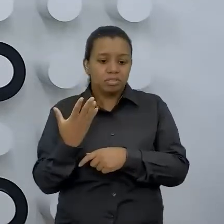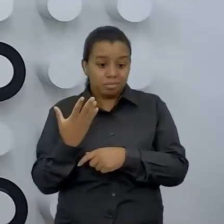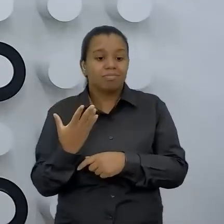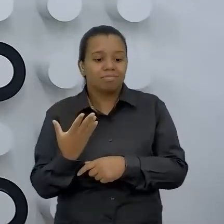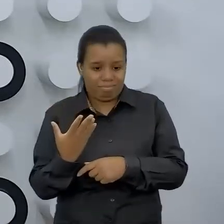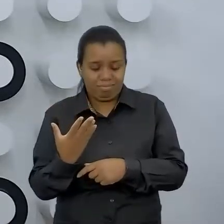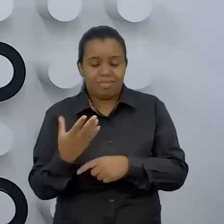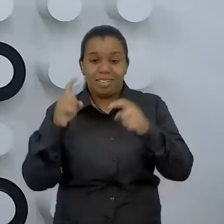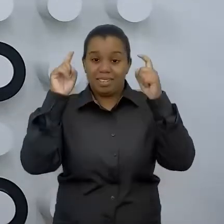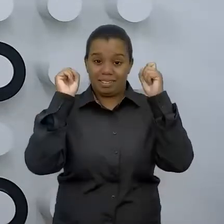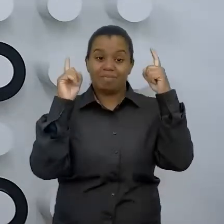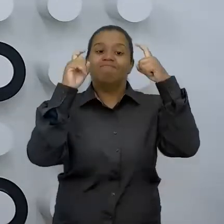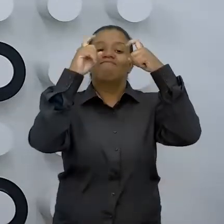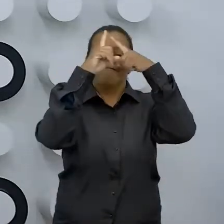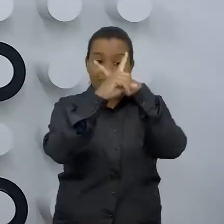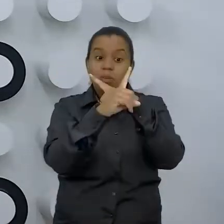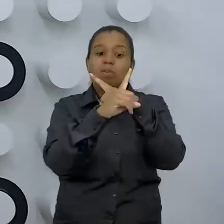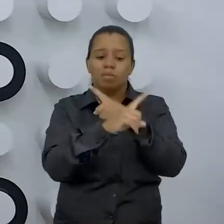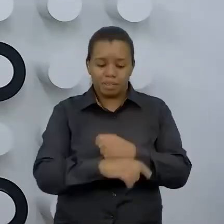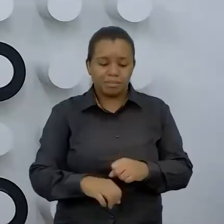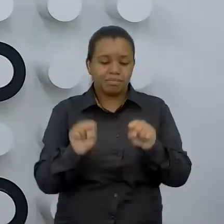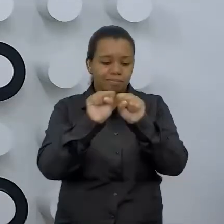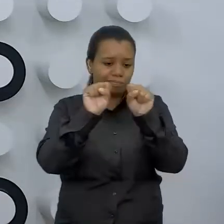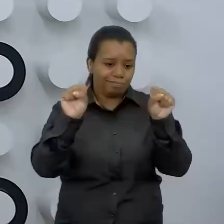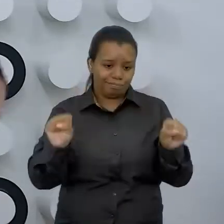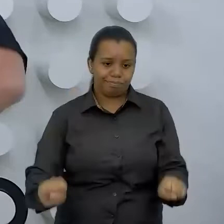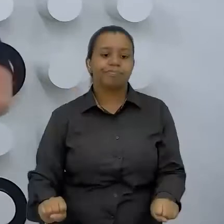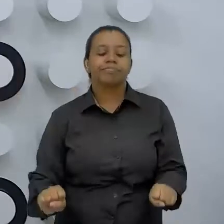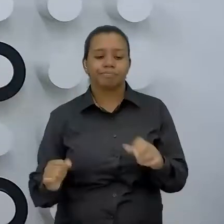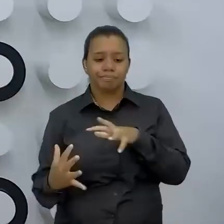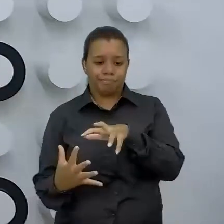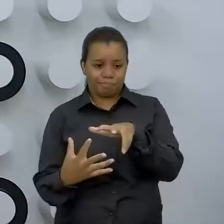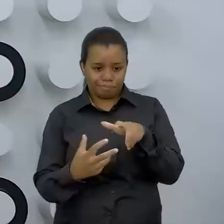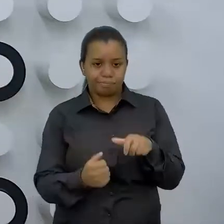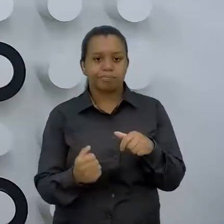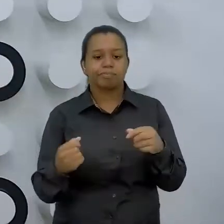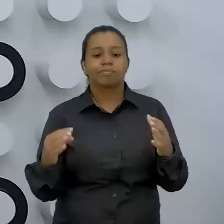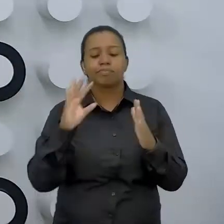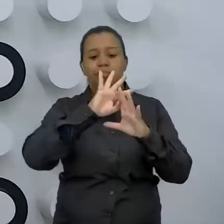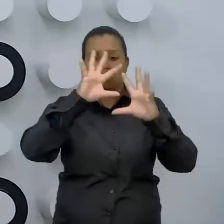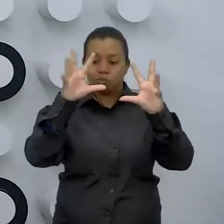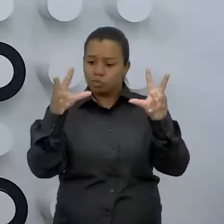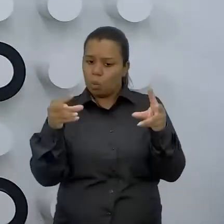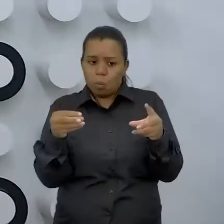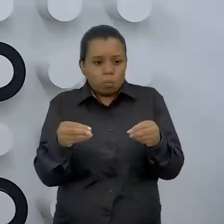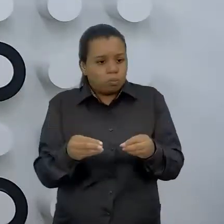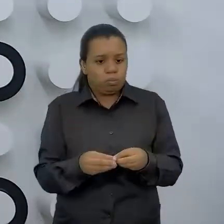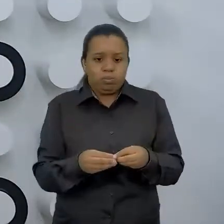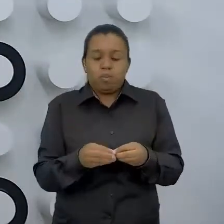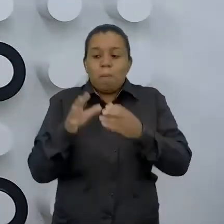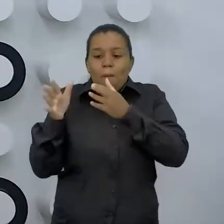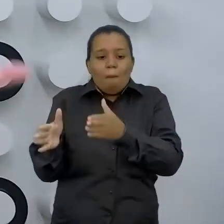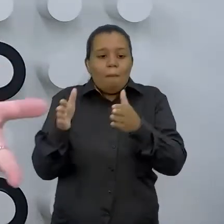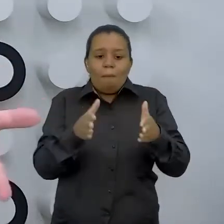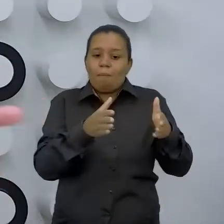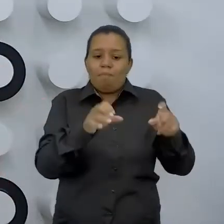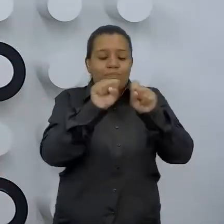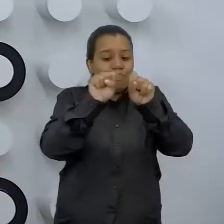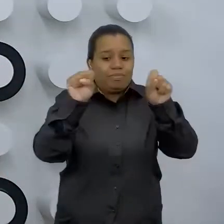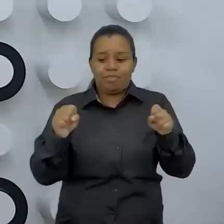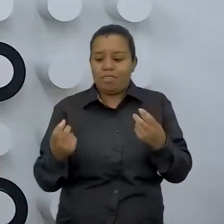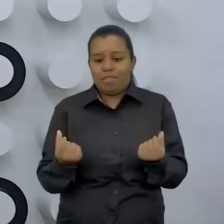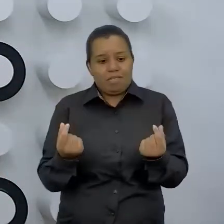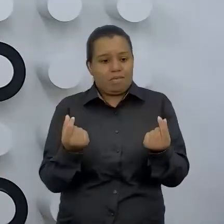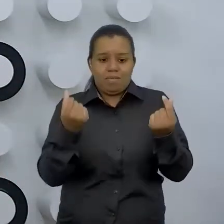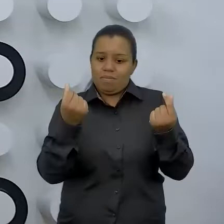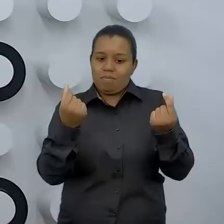aí, né, com o total dele, né? Porque eu vi que cada um tinha uma importância. Então você tem sistemas complexos na economia,